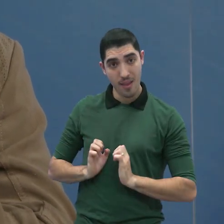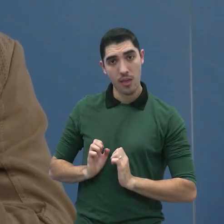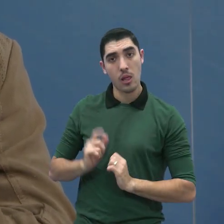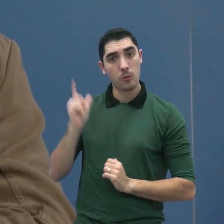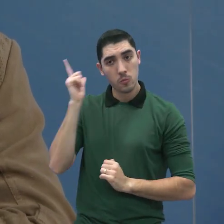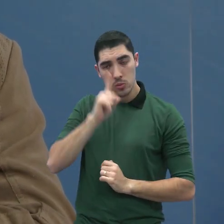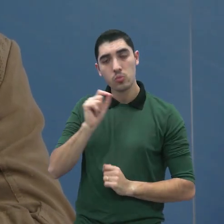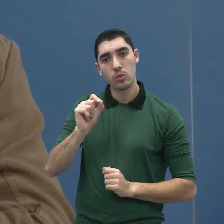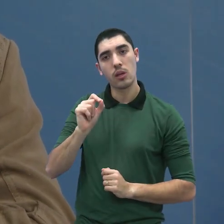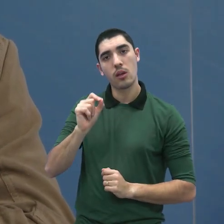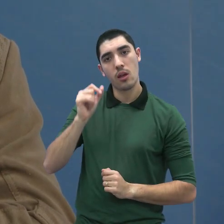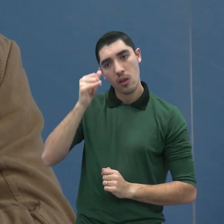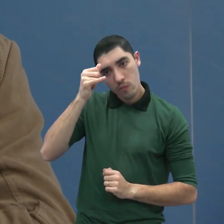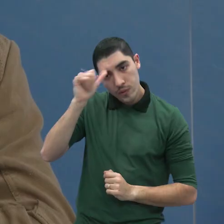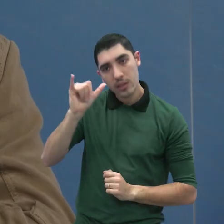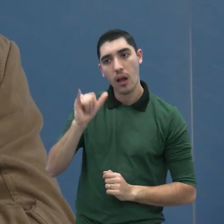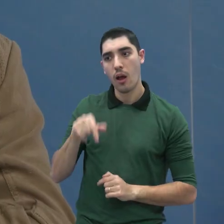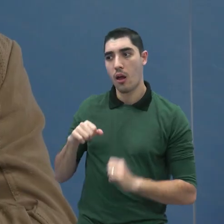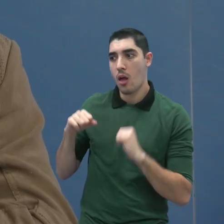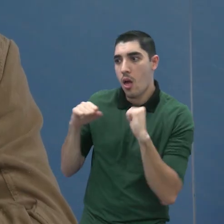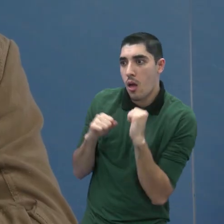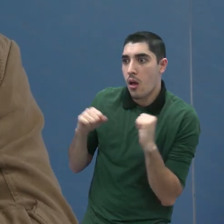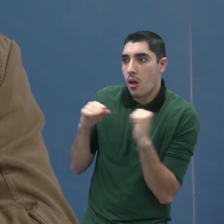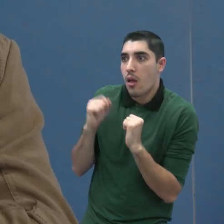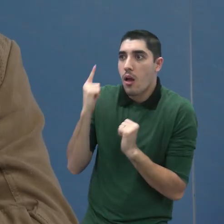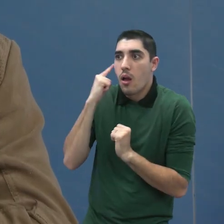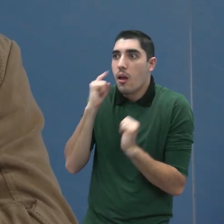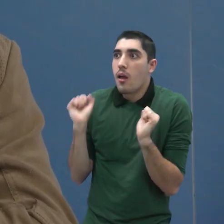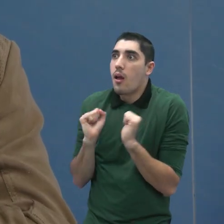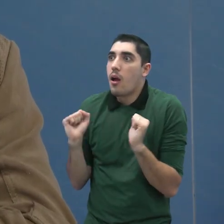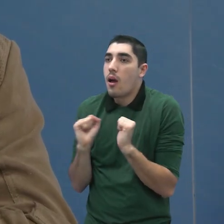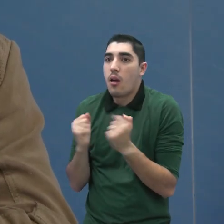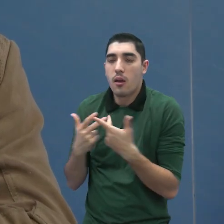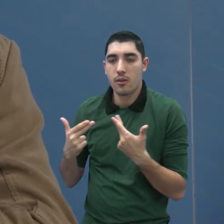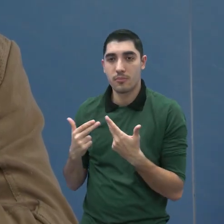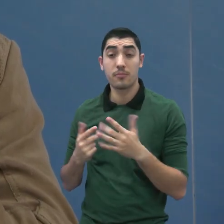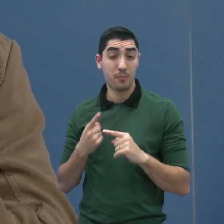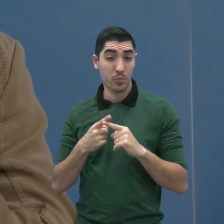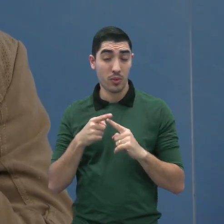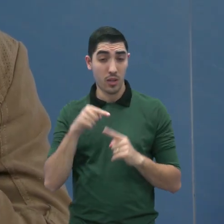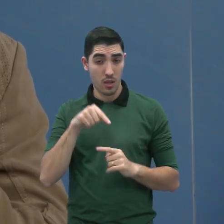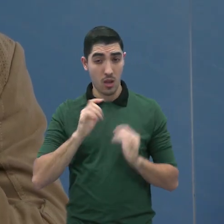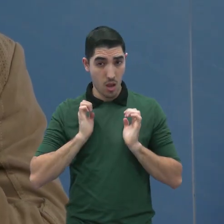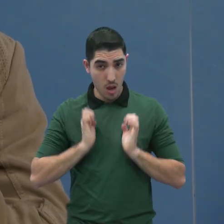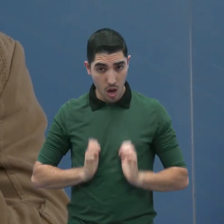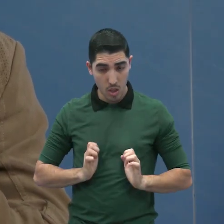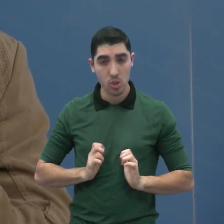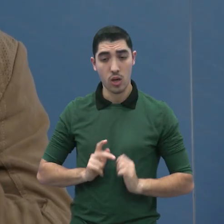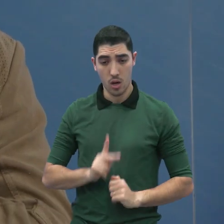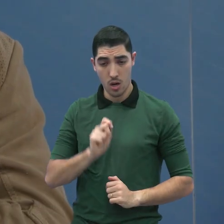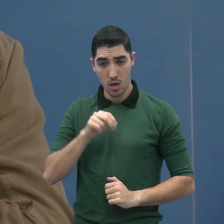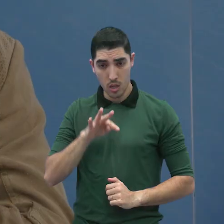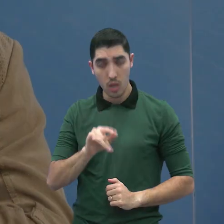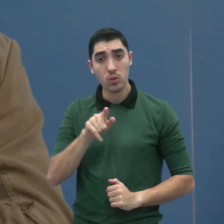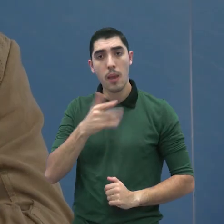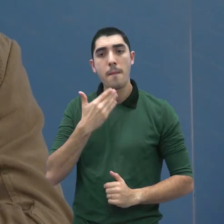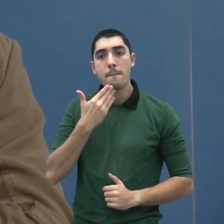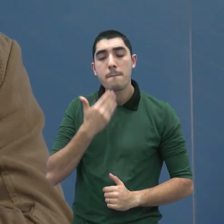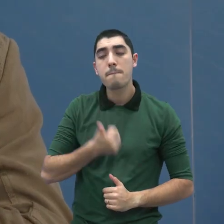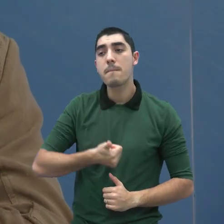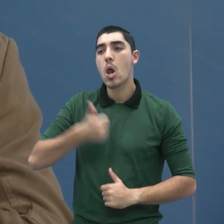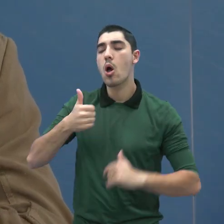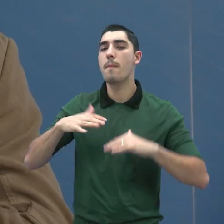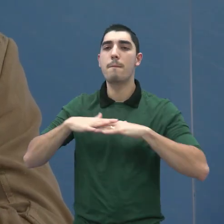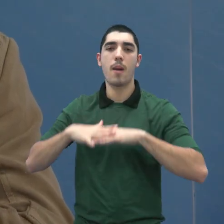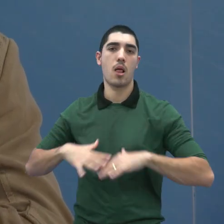salvar até mesmo desse fanatismo, que daí ela é baseada na racionalidade, no bem comum e não no particular, não